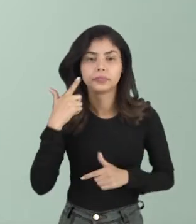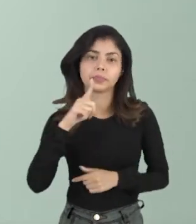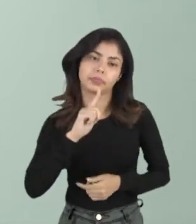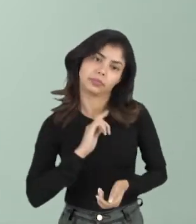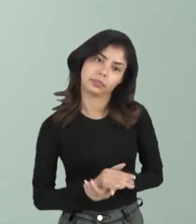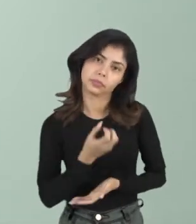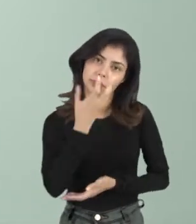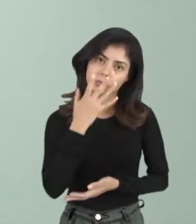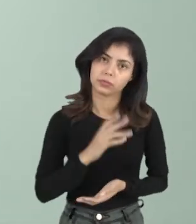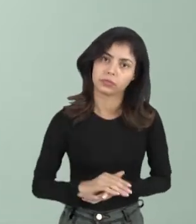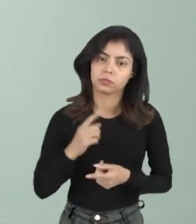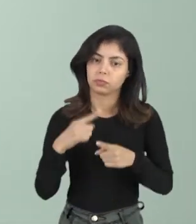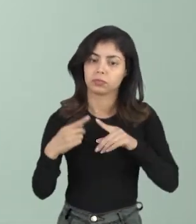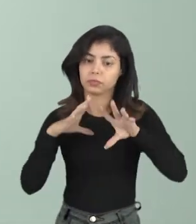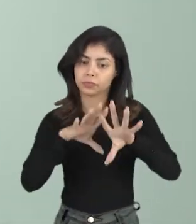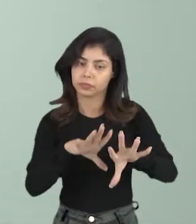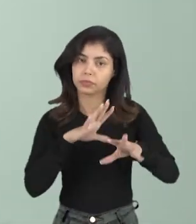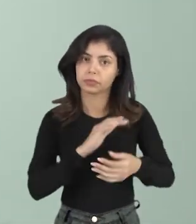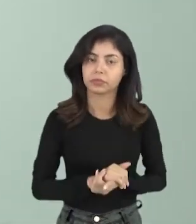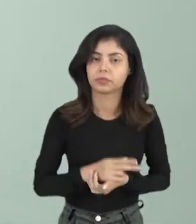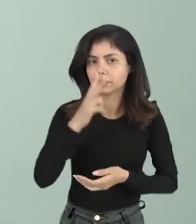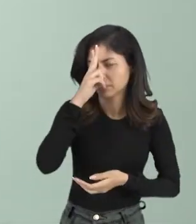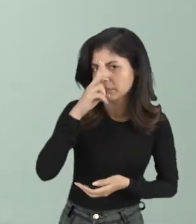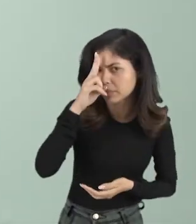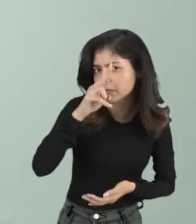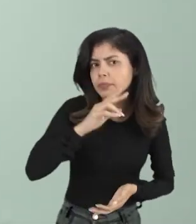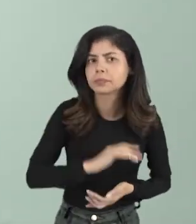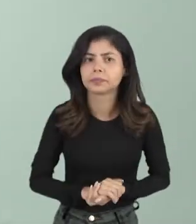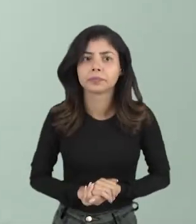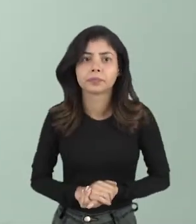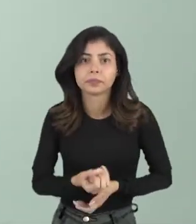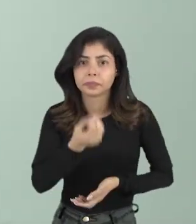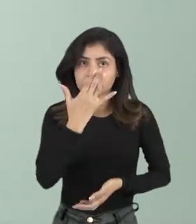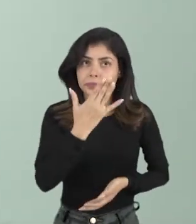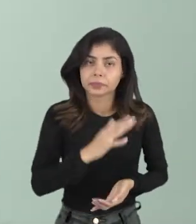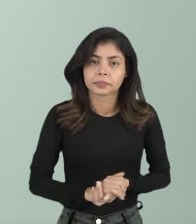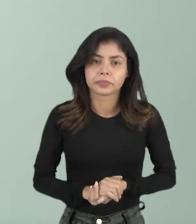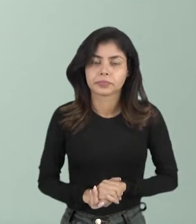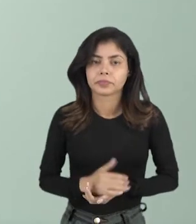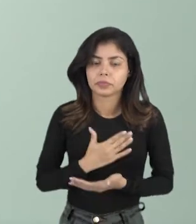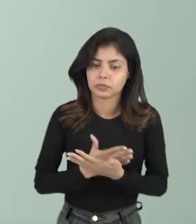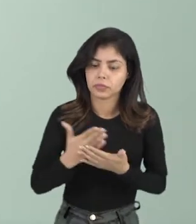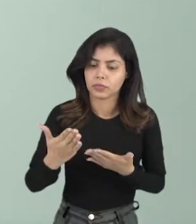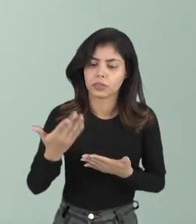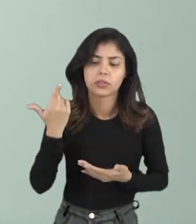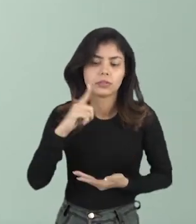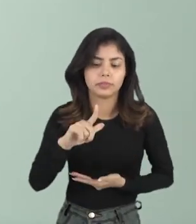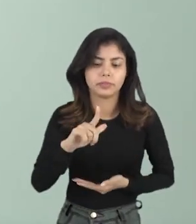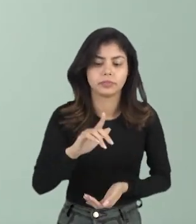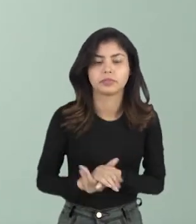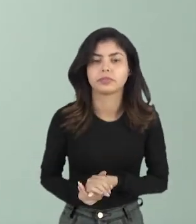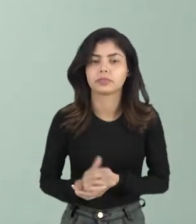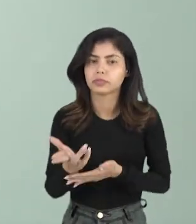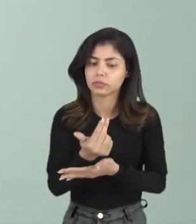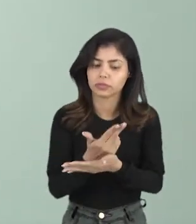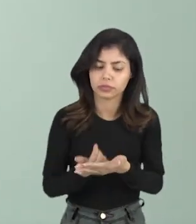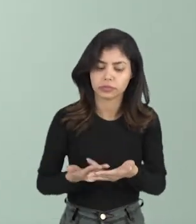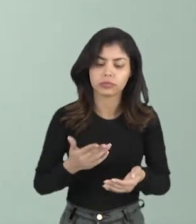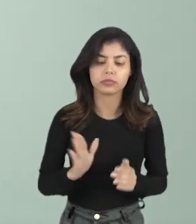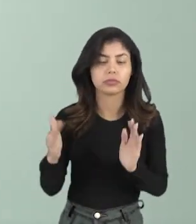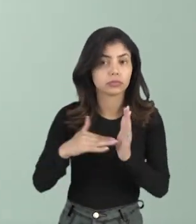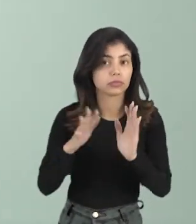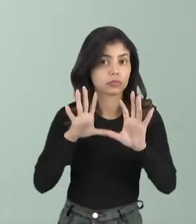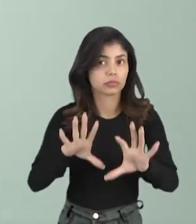da fotografia, porque nesse momento, lembrem-se, é que a fotografia vai começar a ganhar o status de arte.